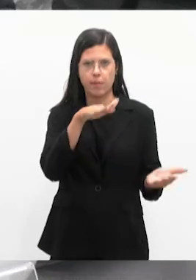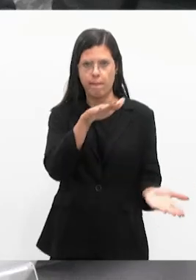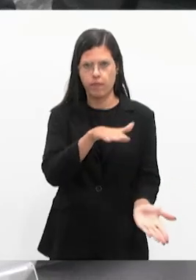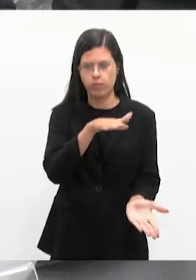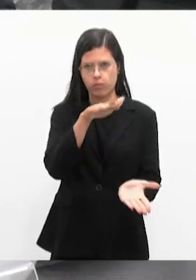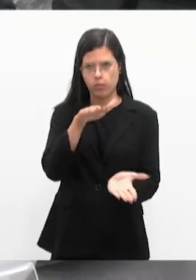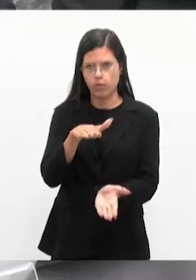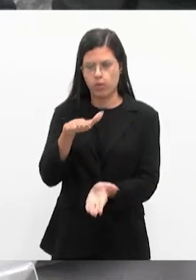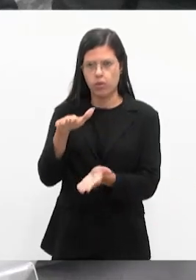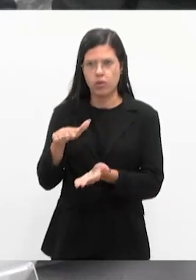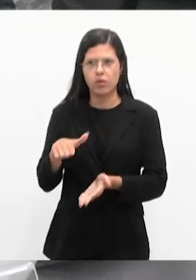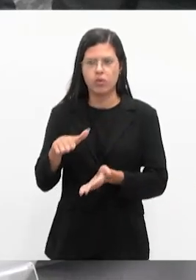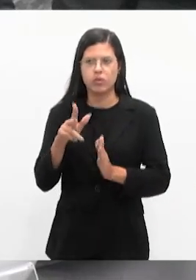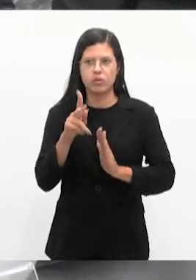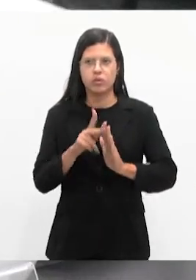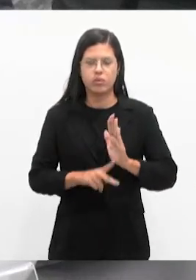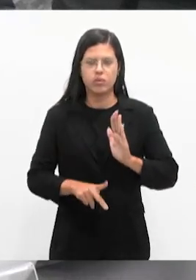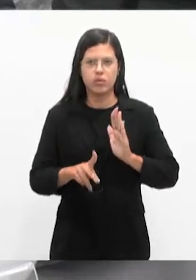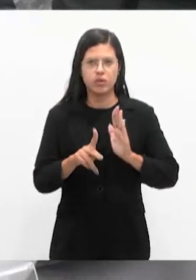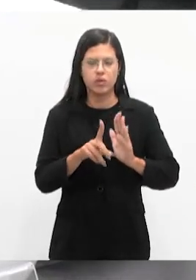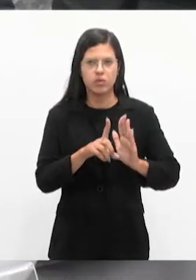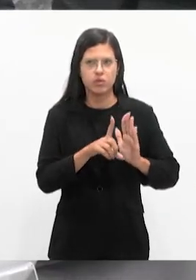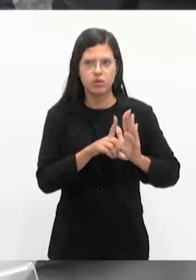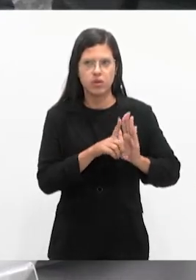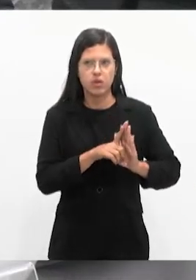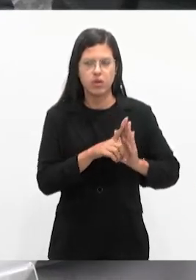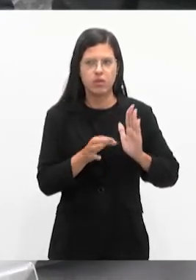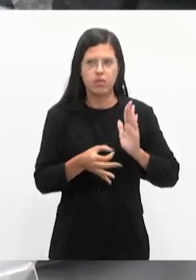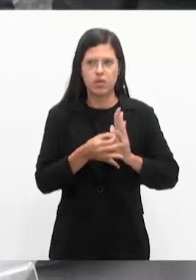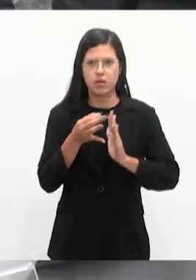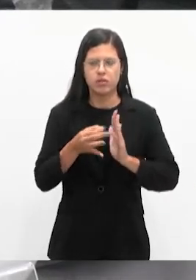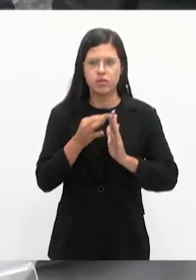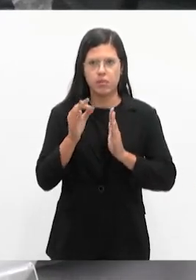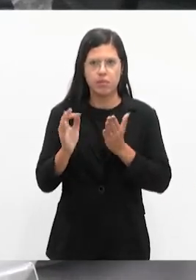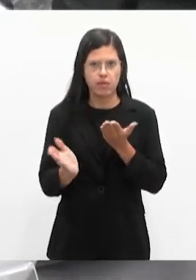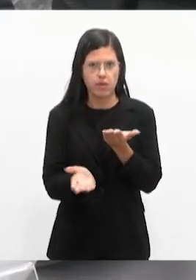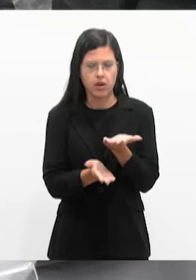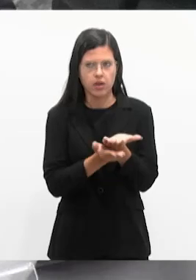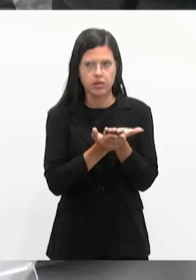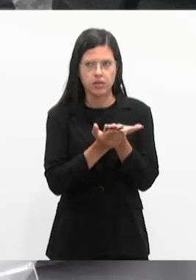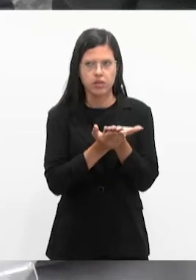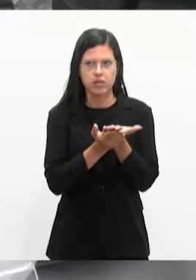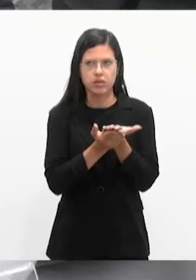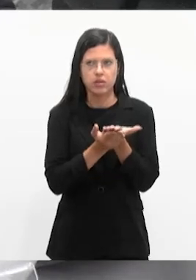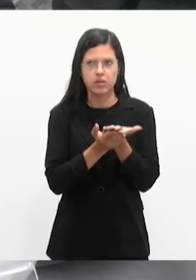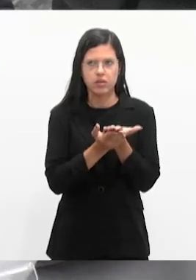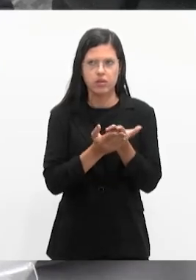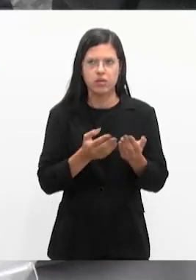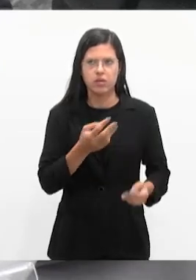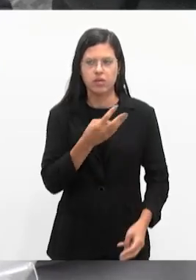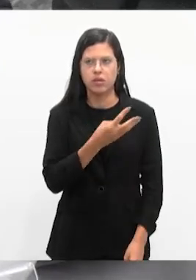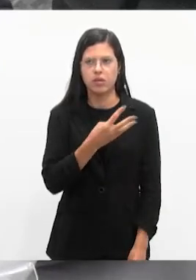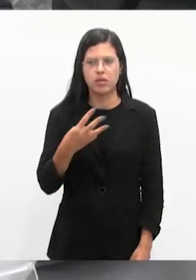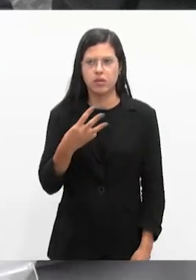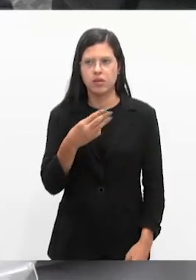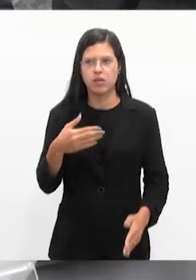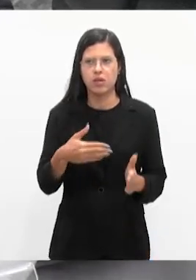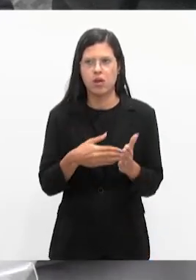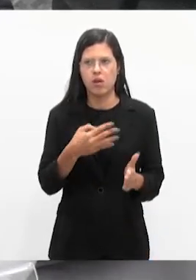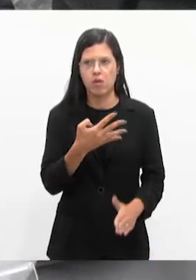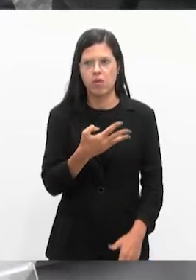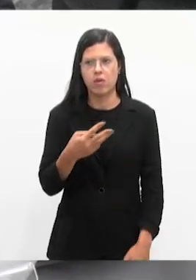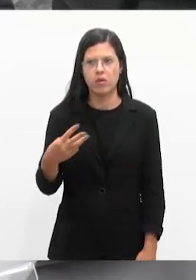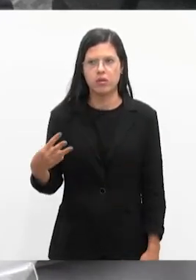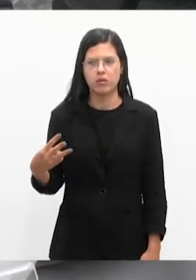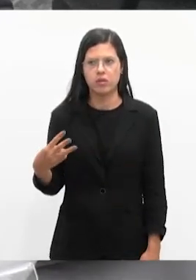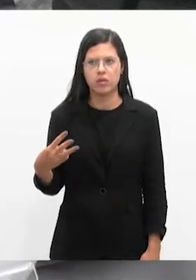bloco os projetos com parecer pela anexação dos itens 33 ao